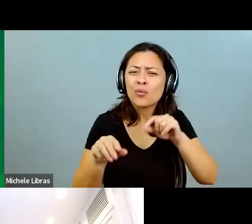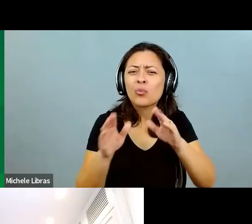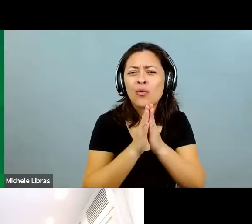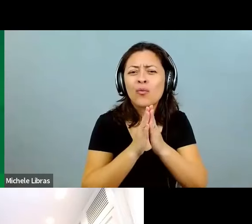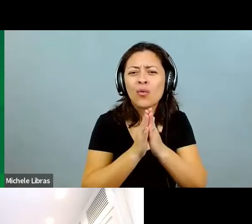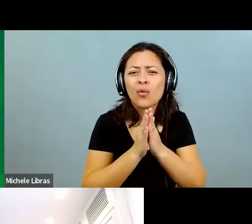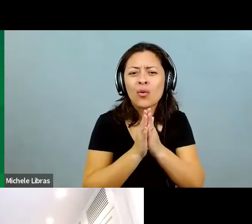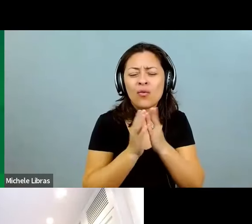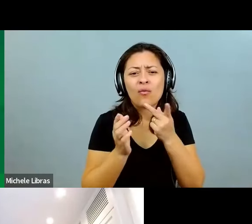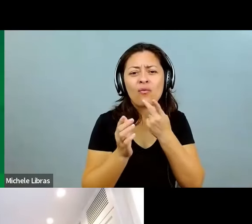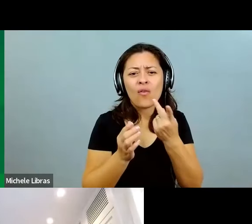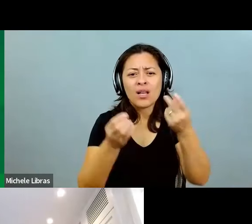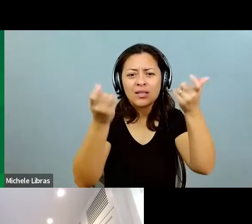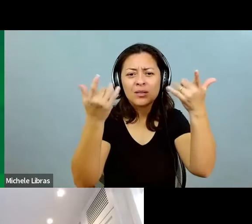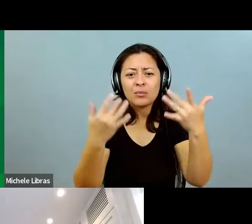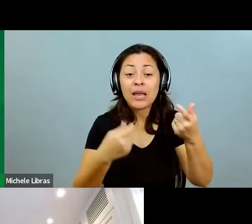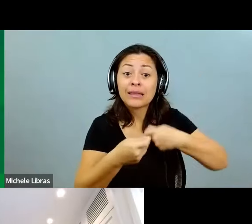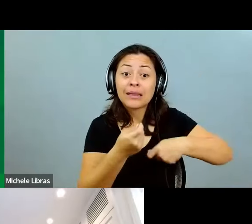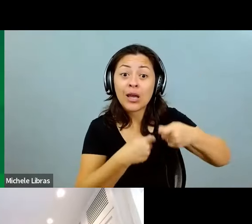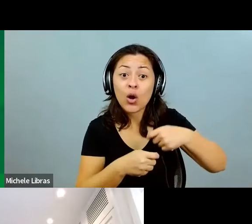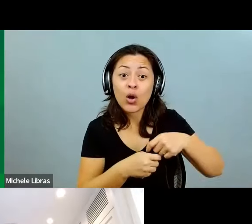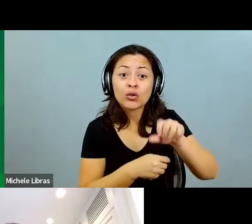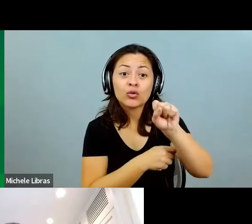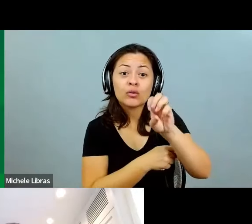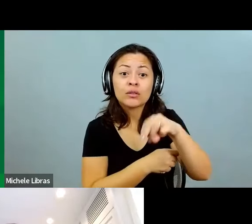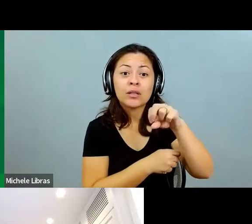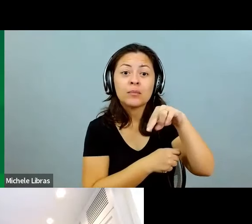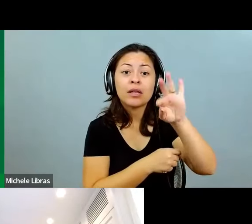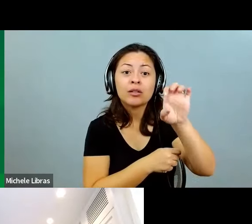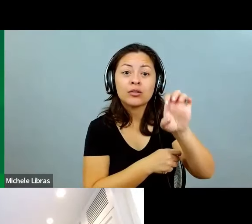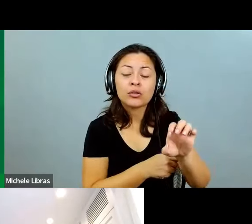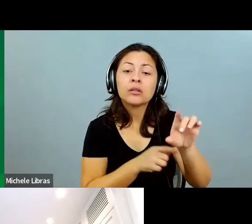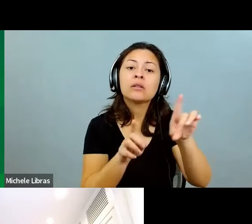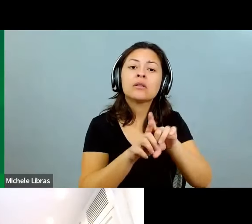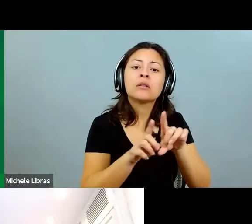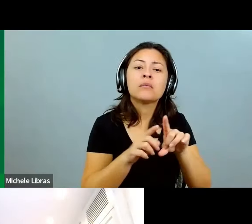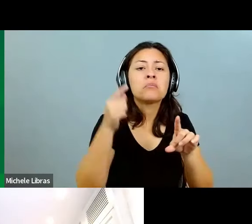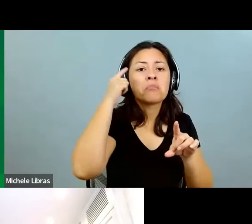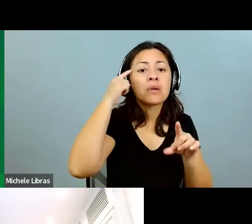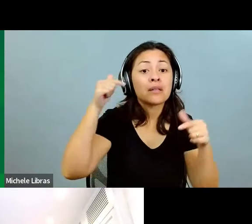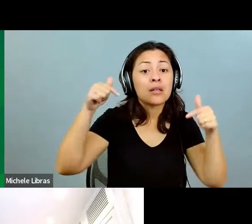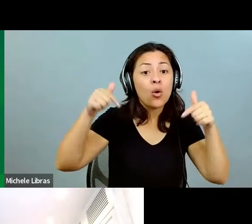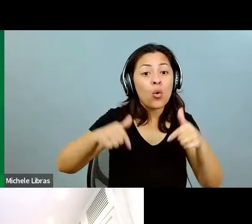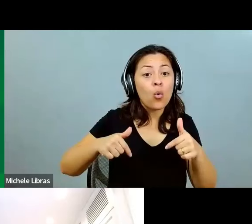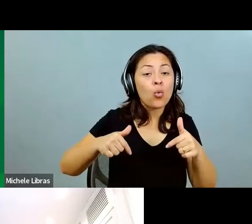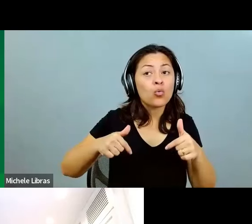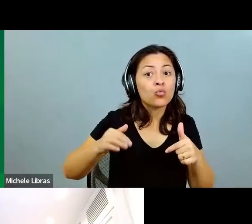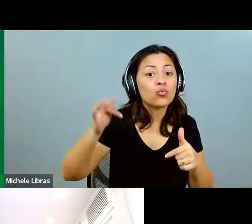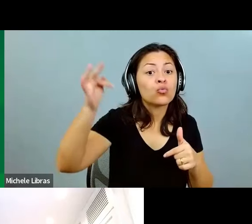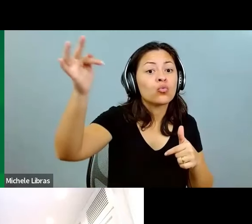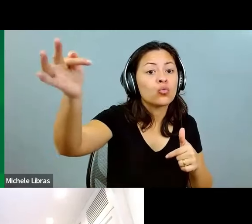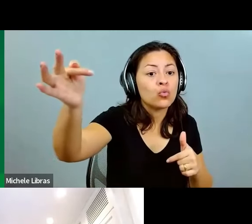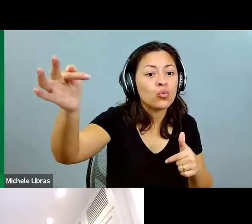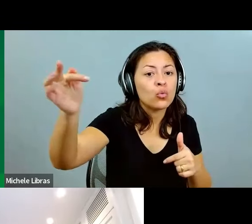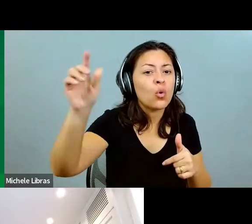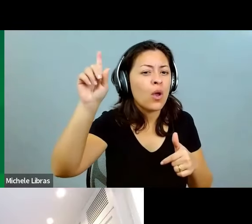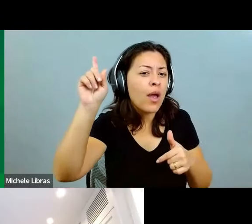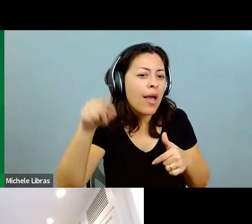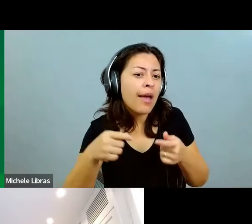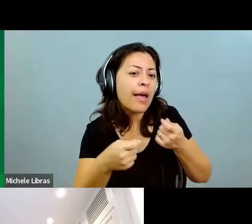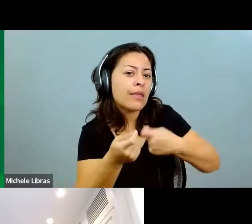dar um update sobre esse negócio e como que vocês pensam esse negócio no médio e longo prazo se a ideia é realmente é continuar com esse negócio